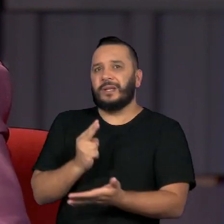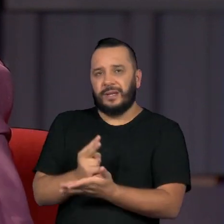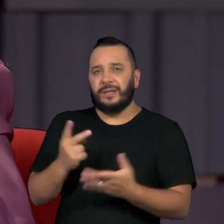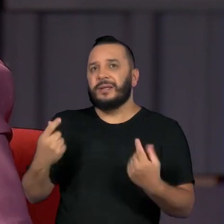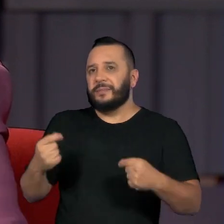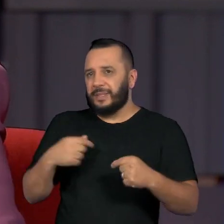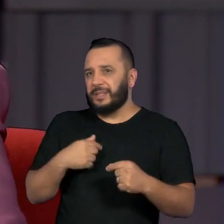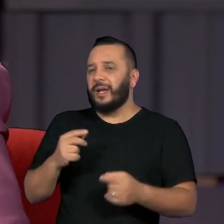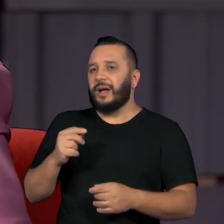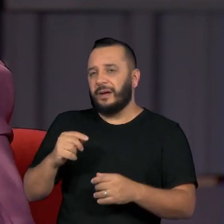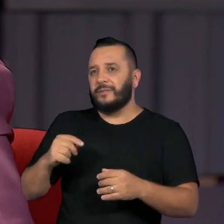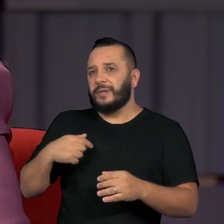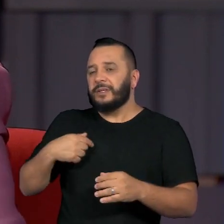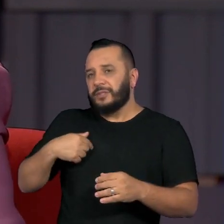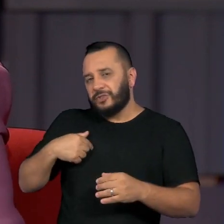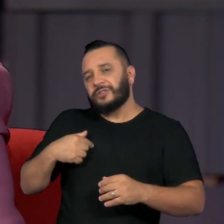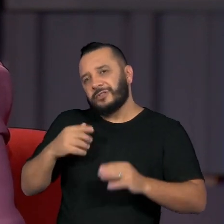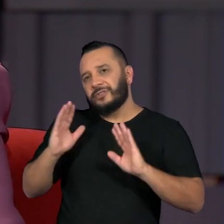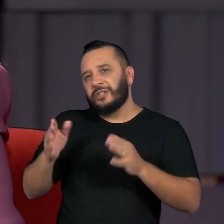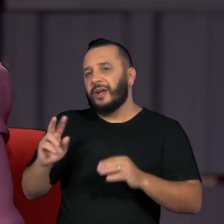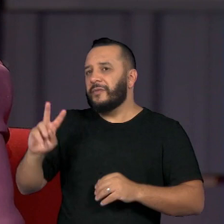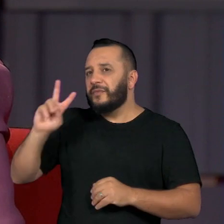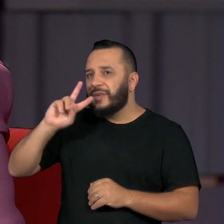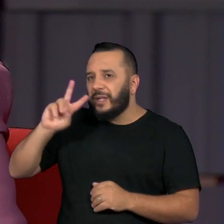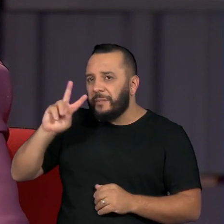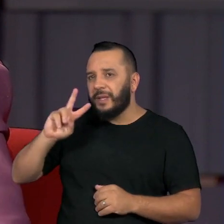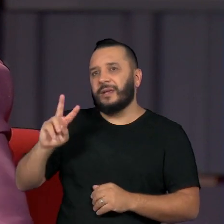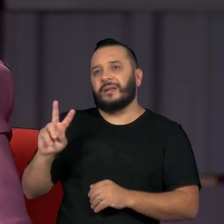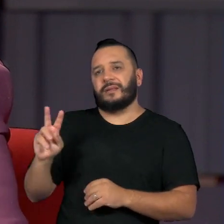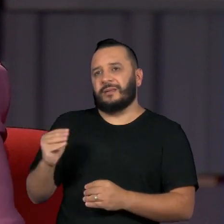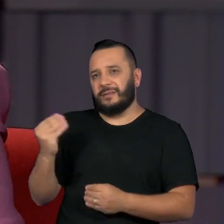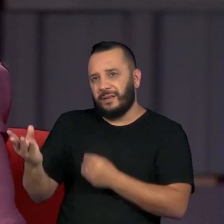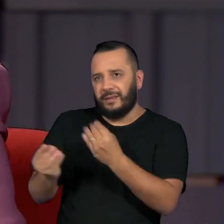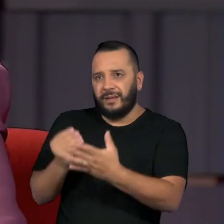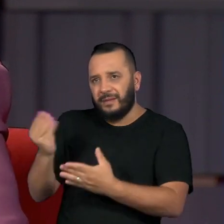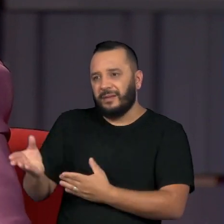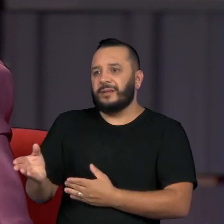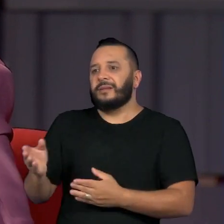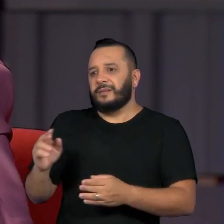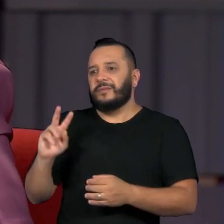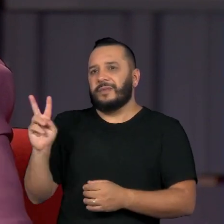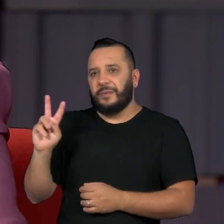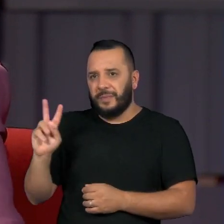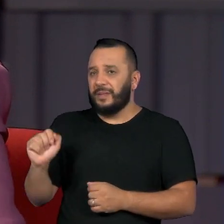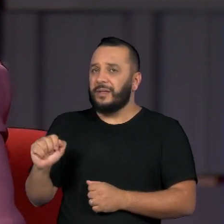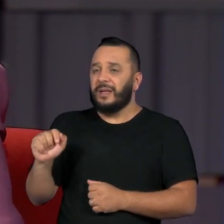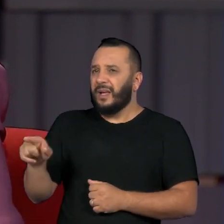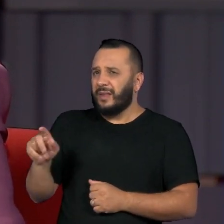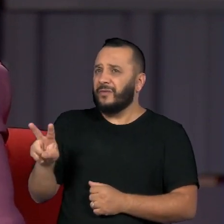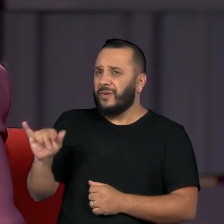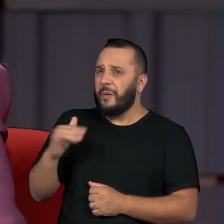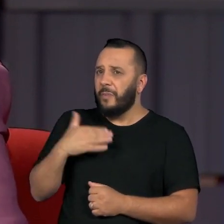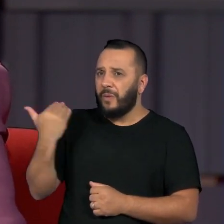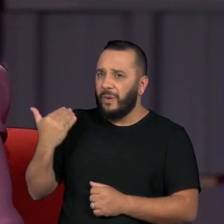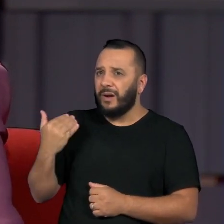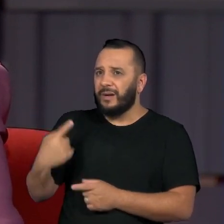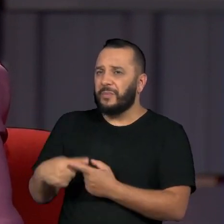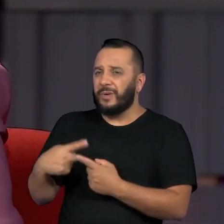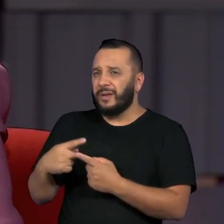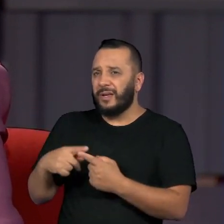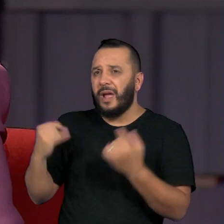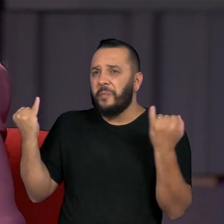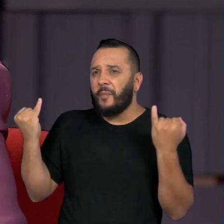de suplementação, porque era muito anêmica. E minha mãe, muito sofrimento, do tipo, essa criança vai morrer porque está cada vez